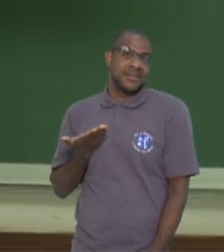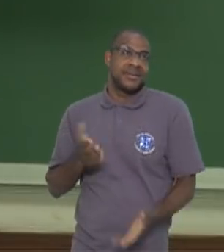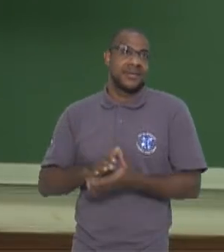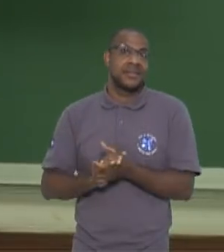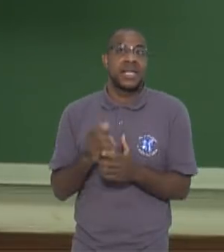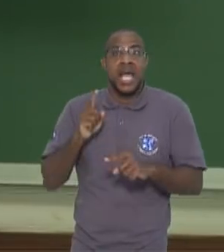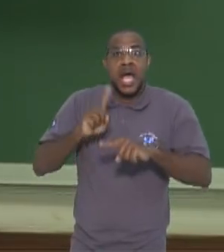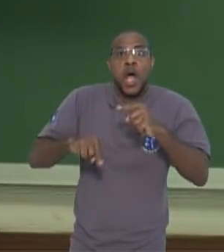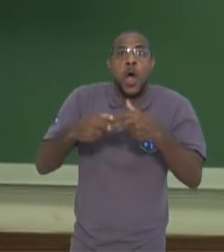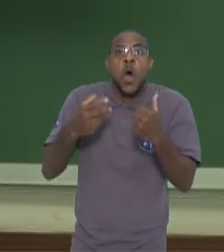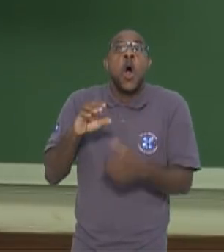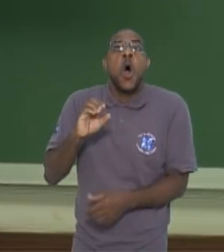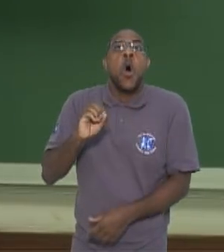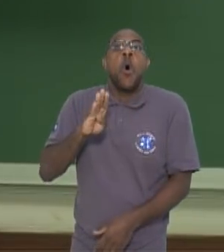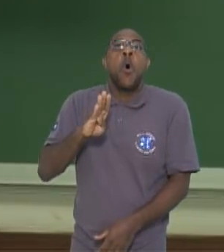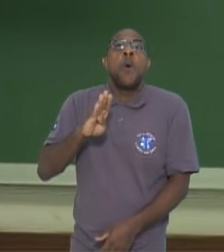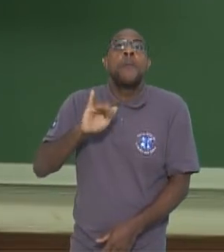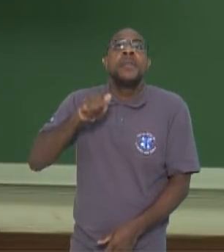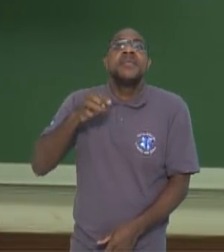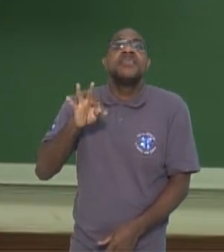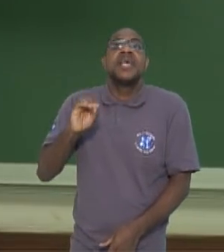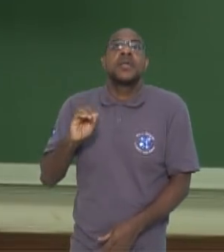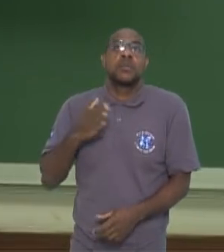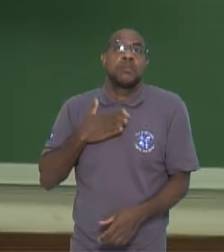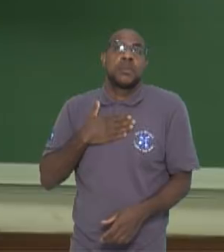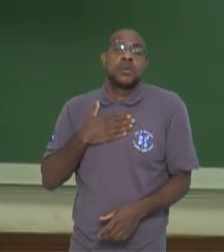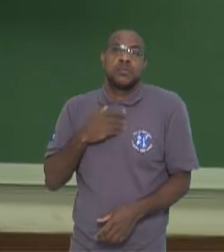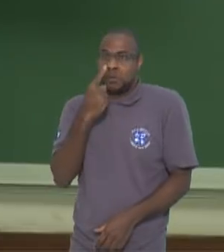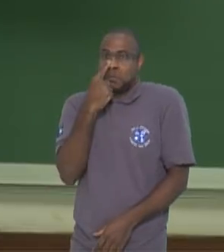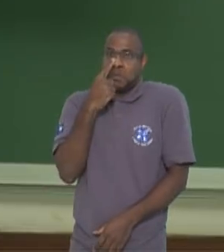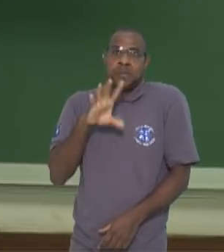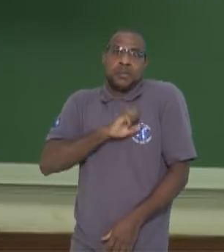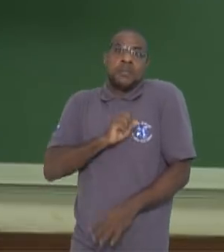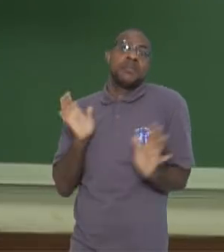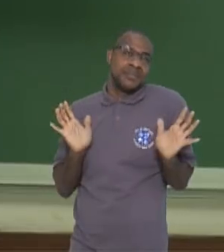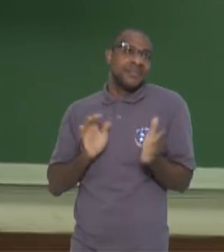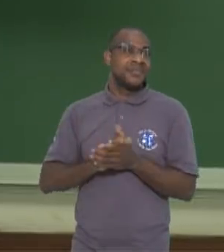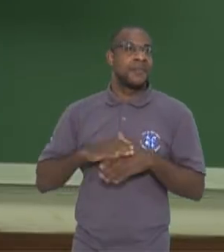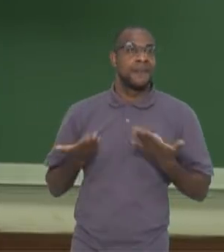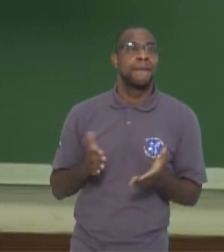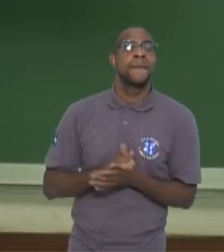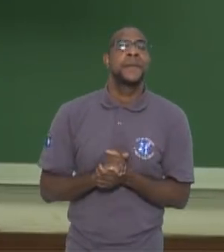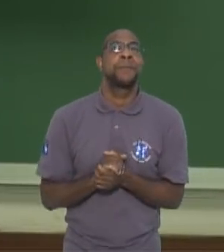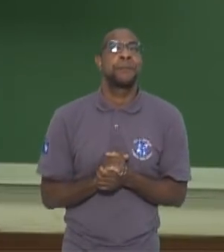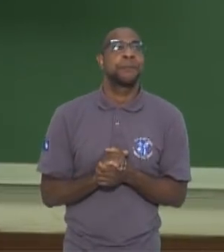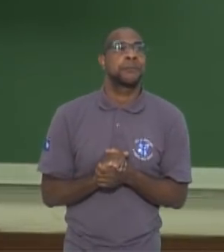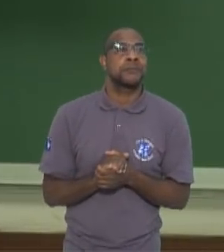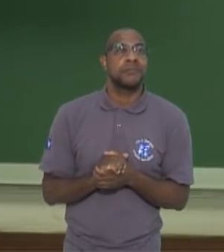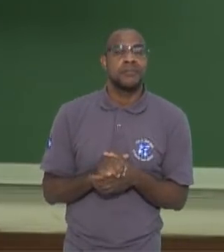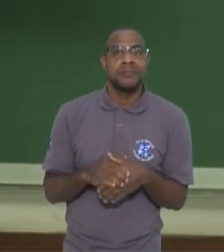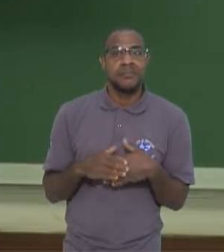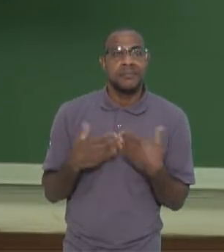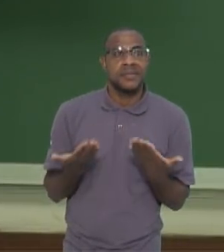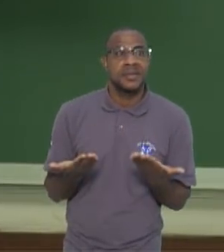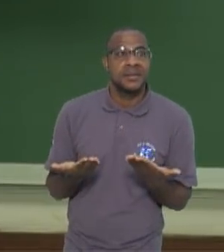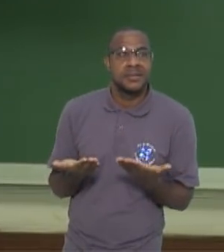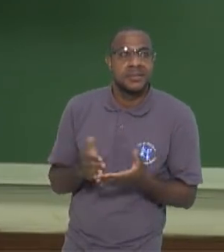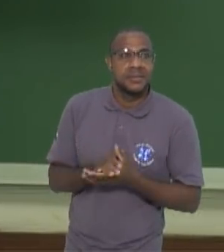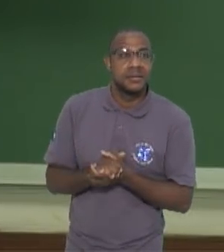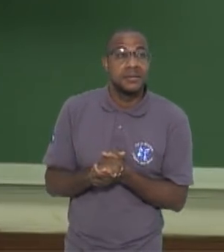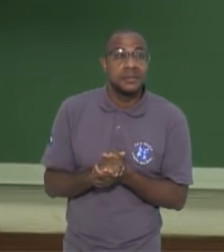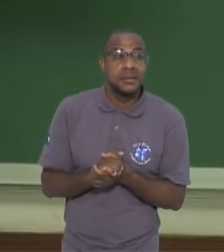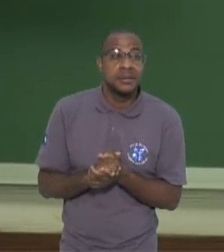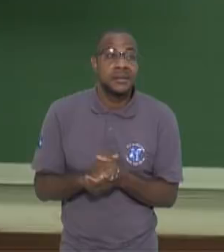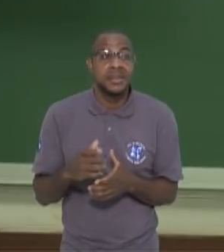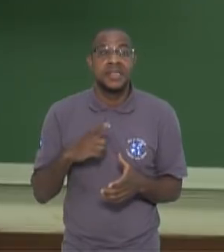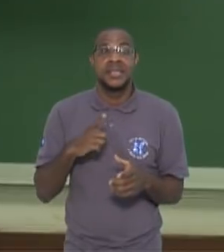vocês têm esse tipo de afetividade? Ou até mágicos, né? Não sei se vocês têm, mas no caso. E isso de ter